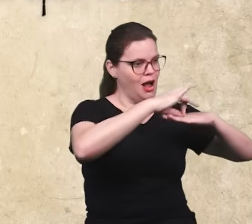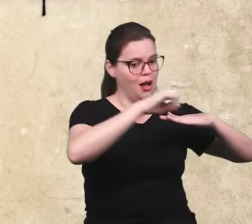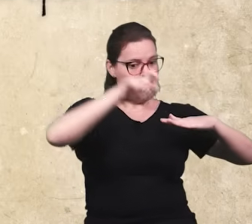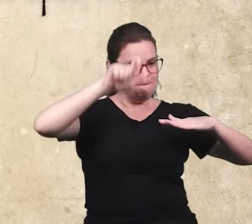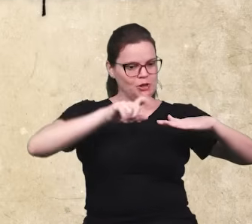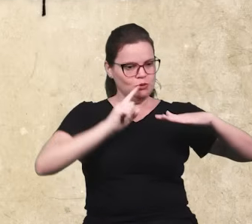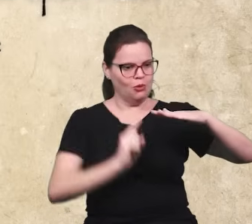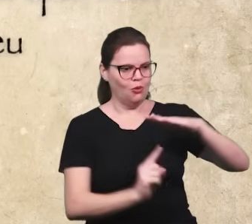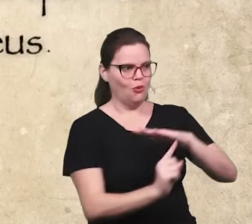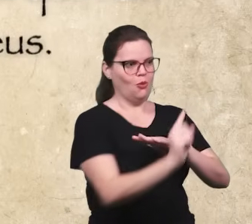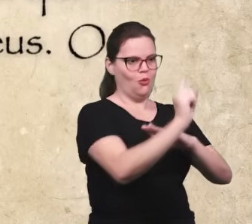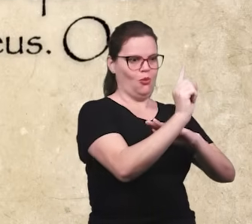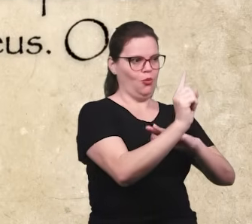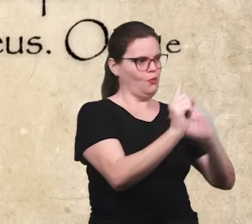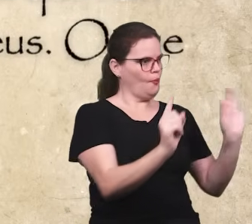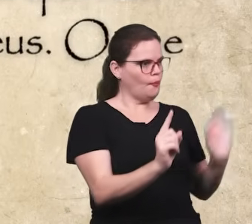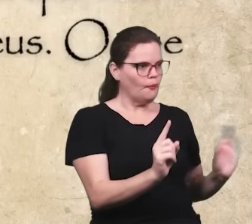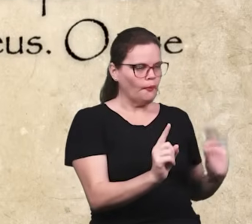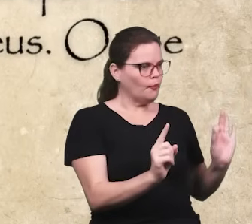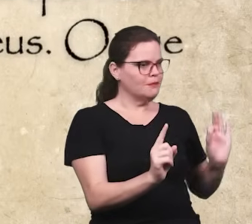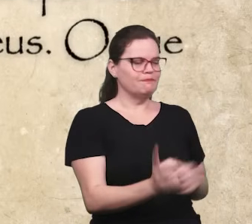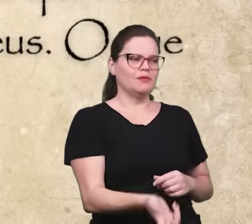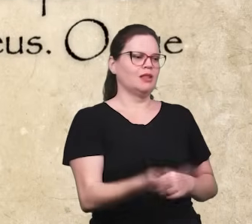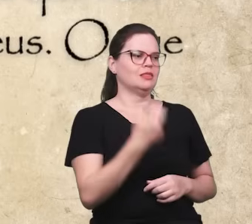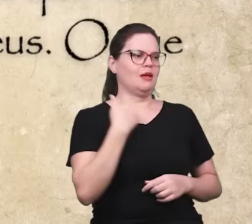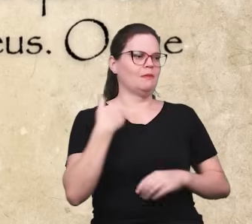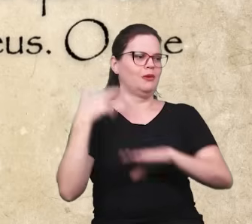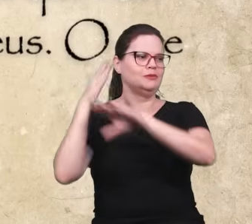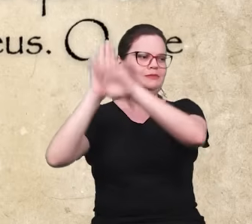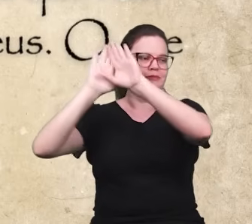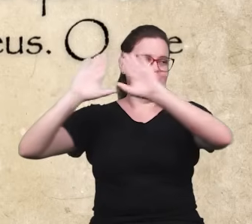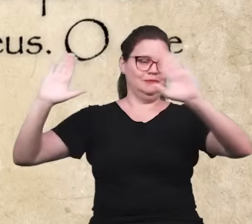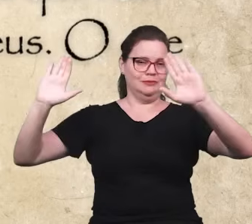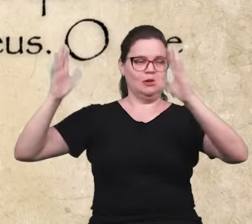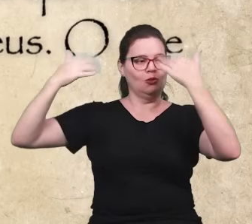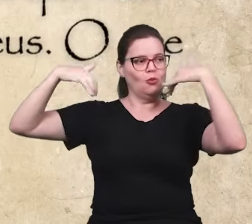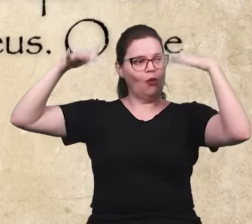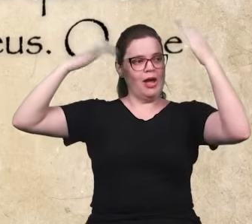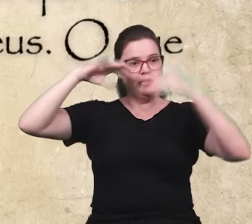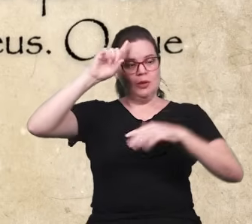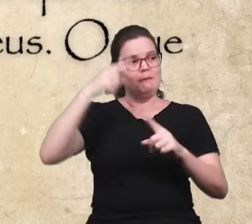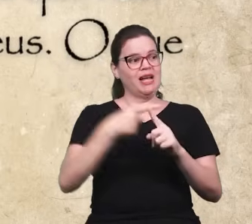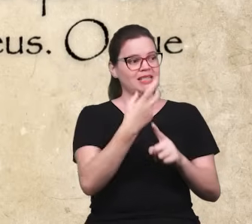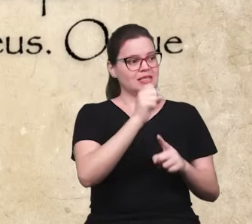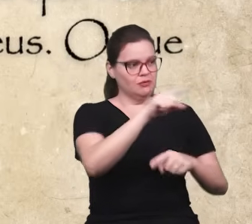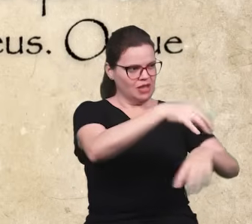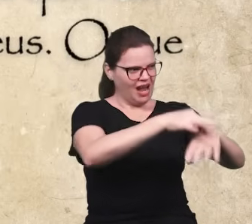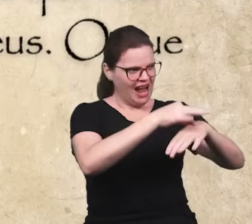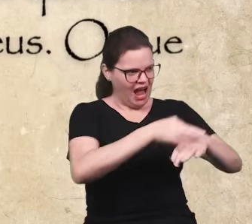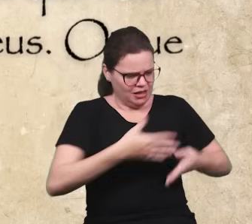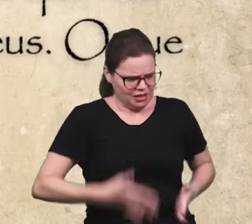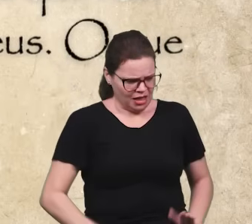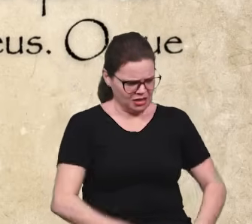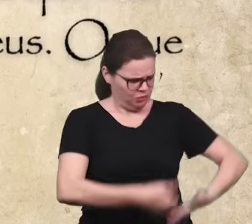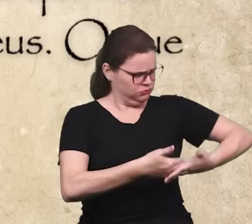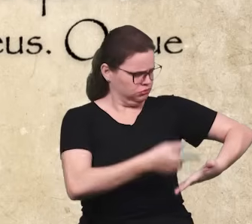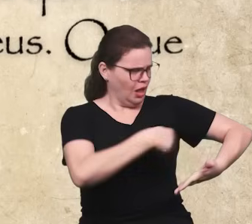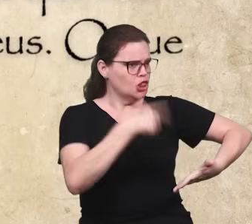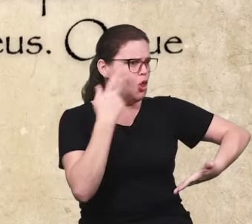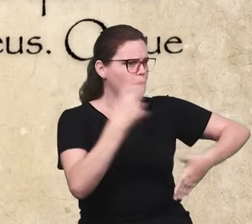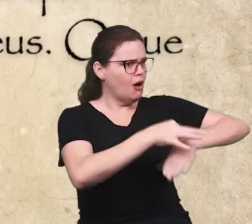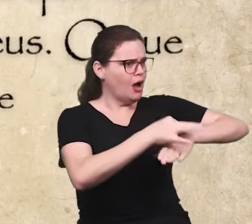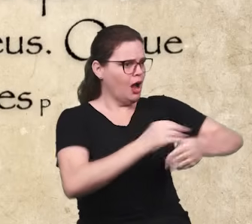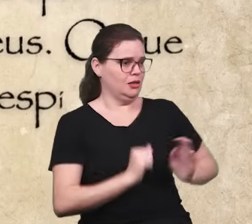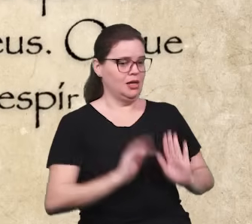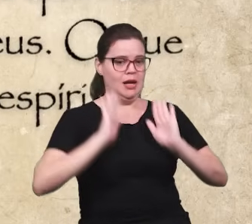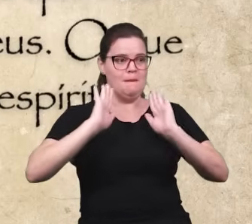Espírito não pode entrar no reino de Deus. O que é nascido da carne é carne, e o que é nascido do